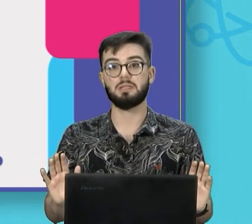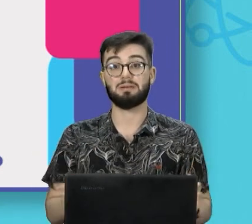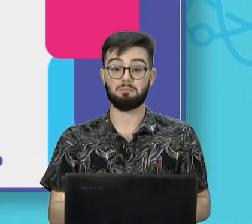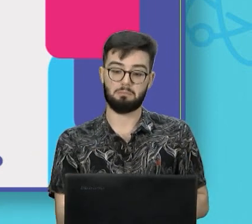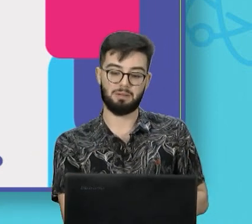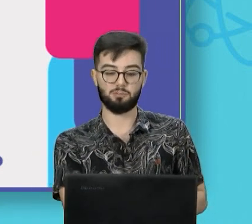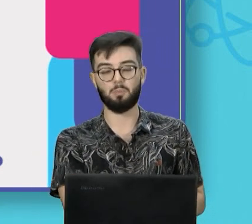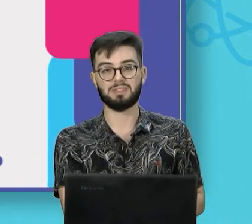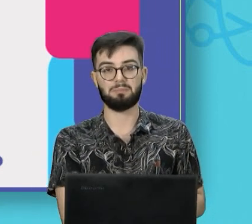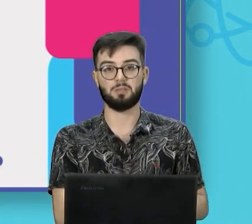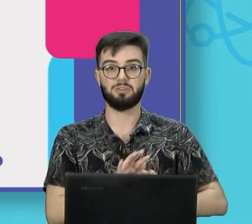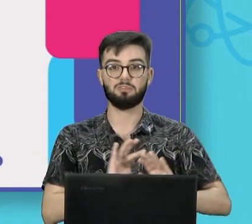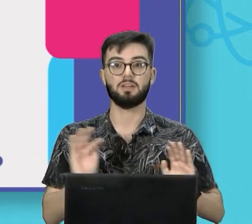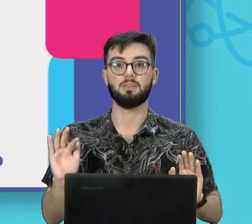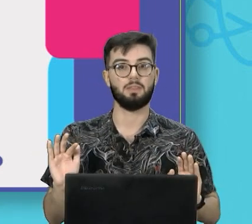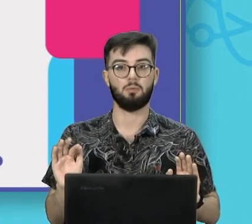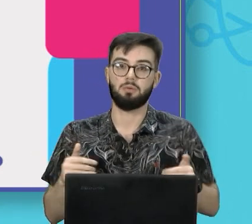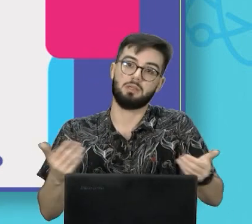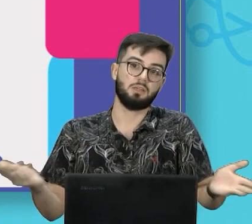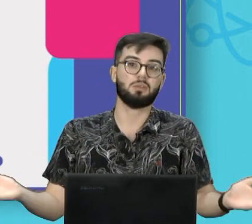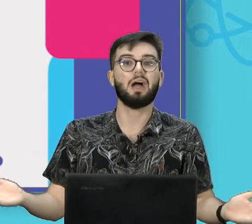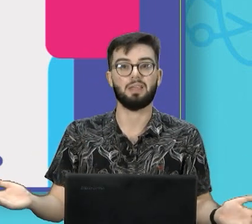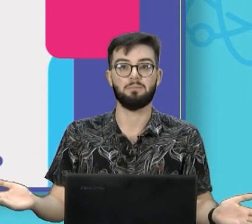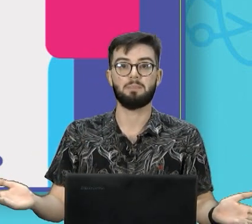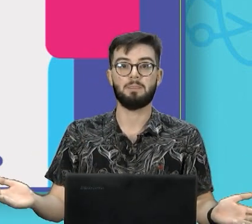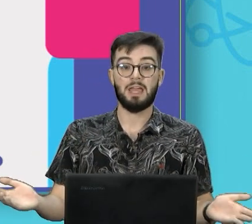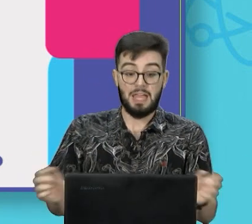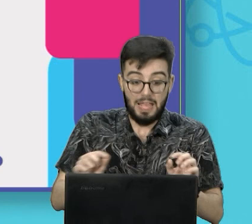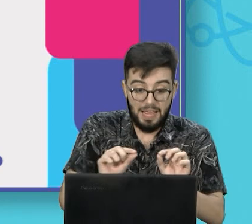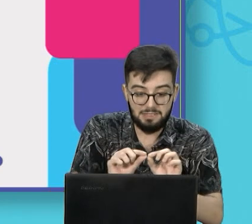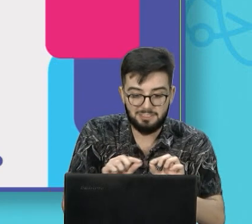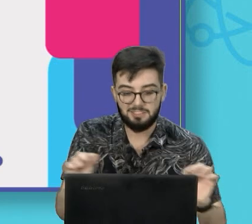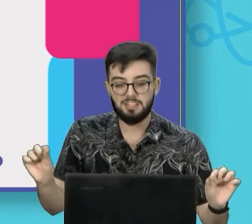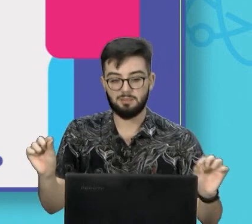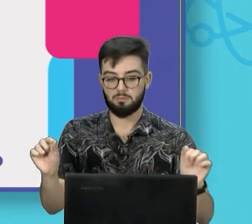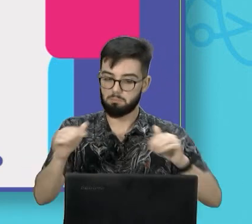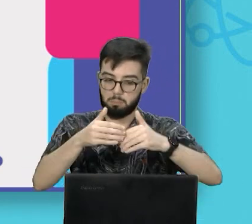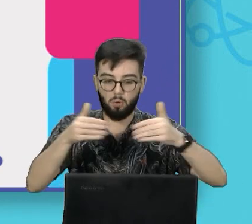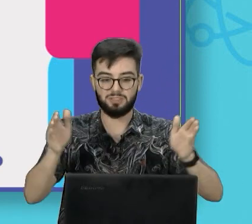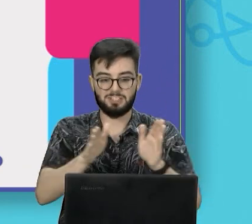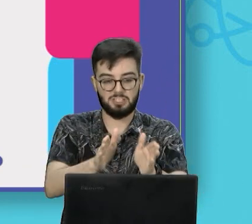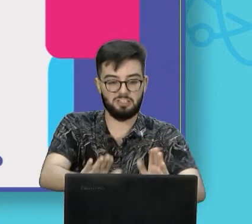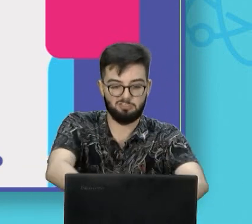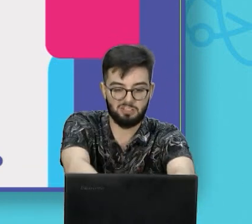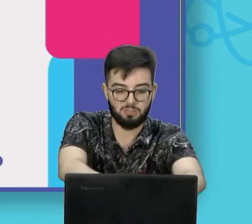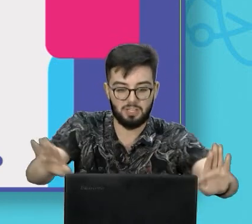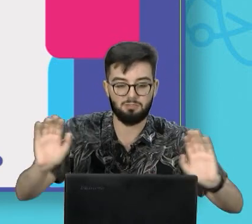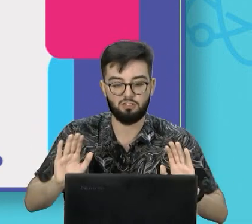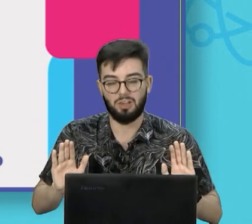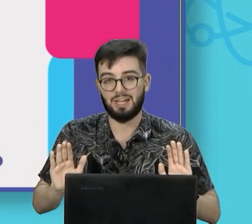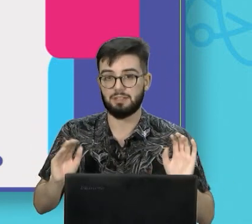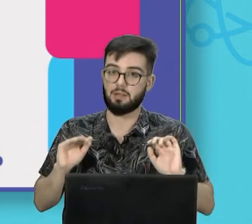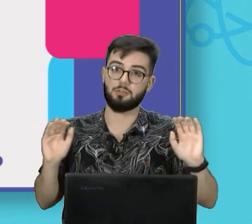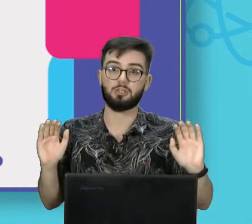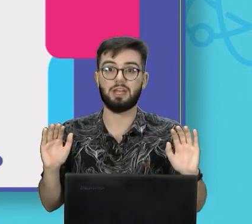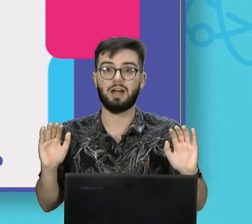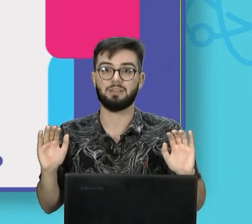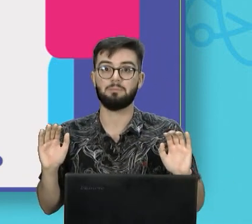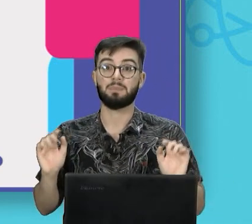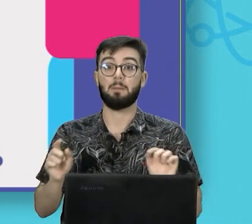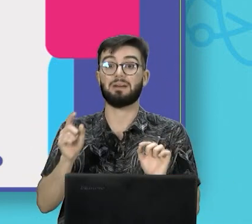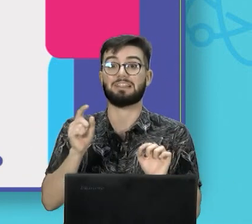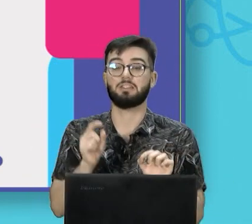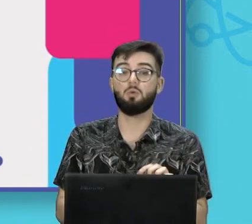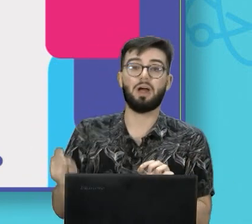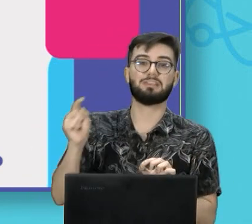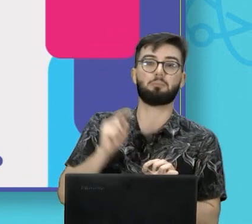vamos nos cuidar de mim não mas eu vou mandar pedido isso não então tá errada tem-se por certo a gentileza foi assaltada isolada na